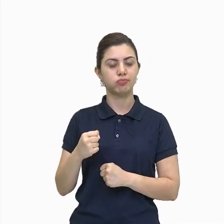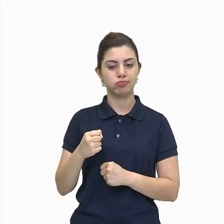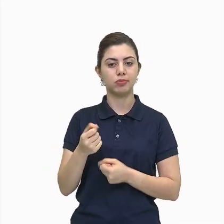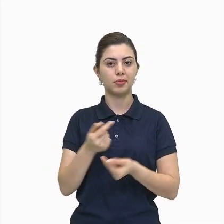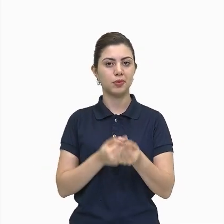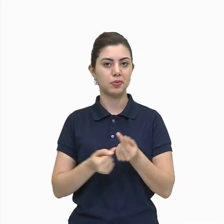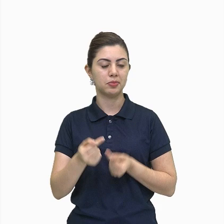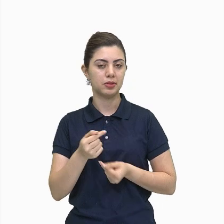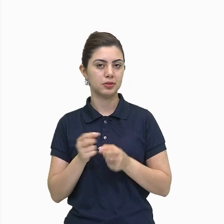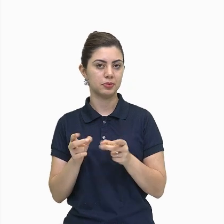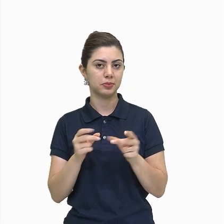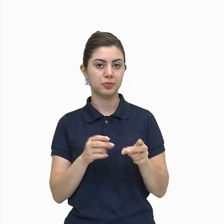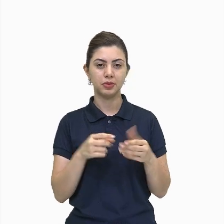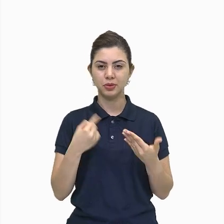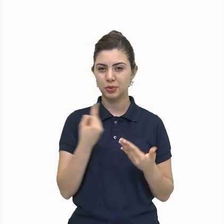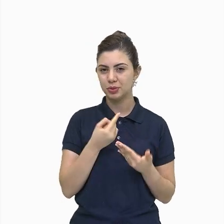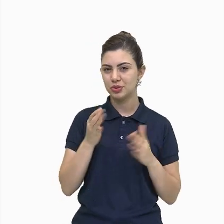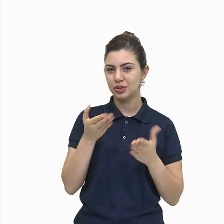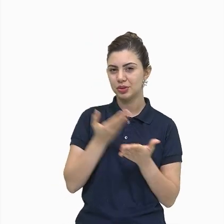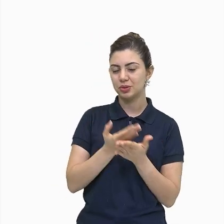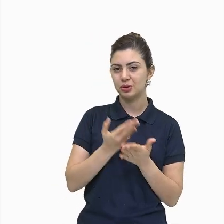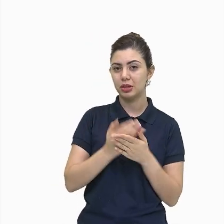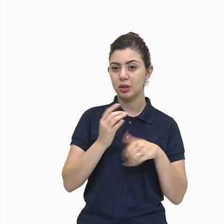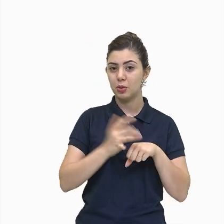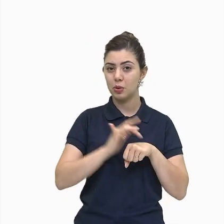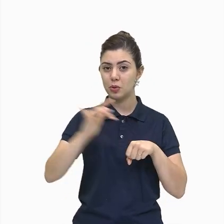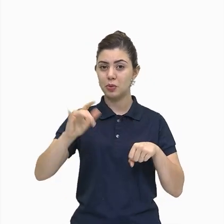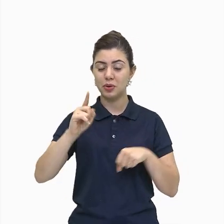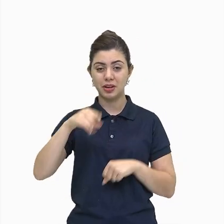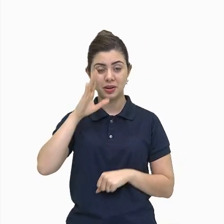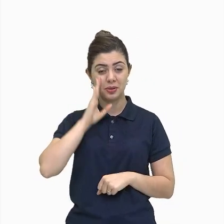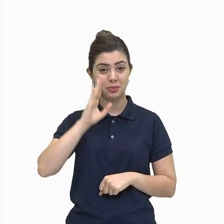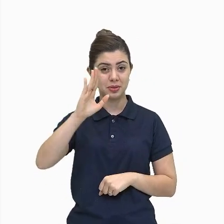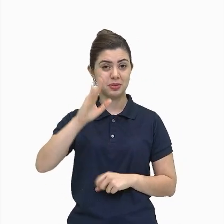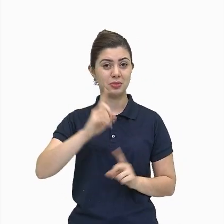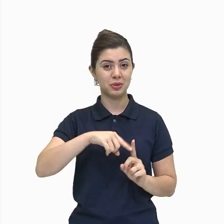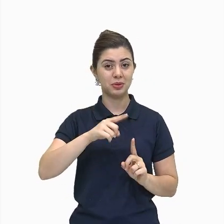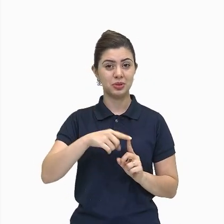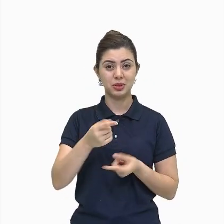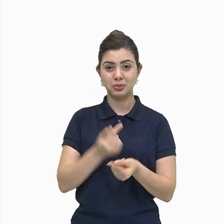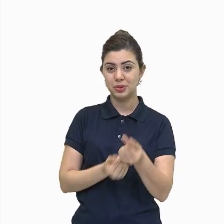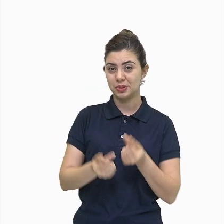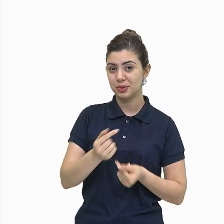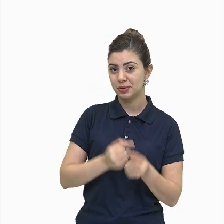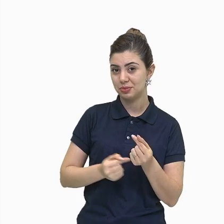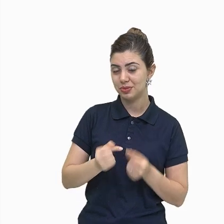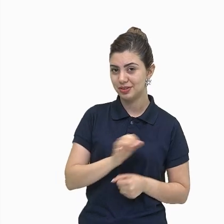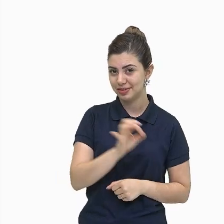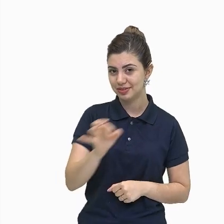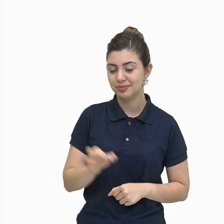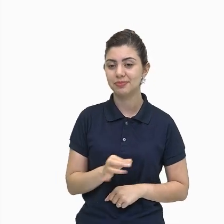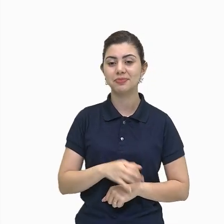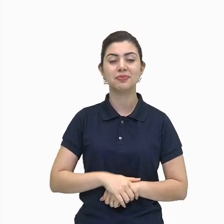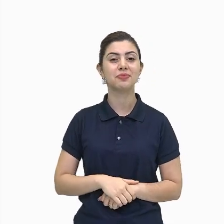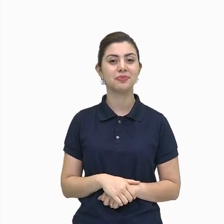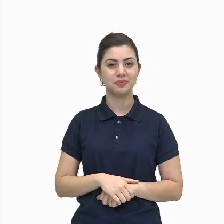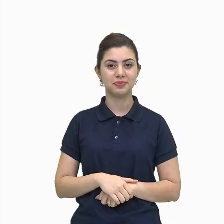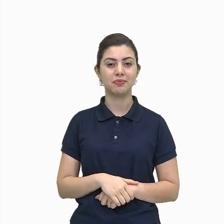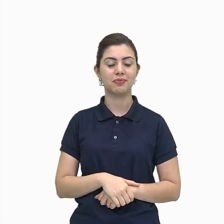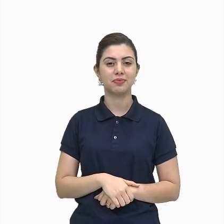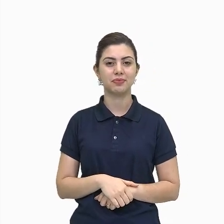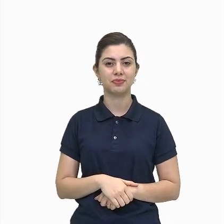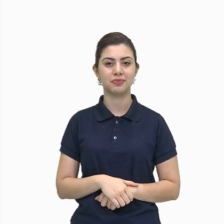ali que o ouro era um dos grandes carros aí de sustentação dessa economia. Inclusive, nós vamos